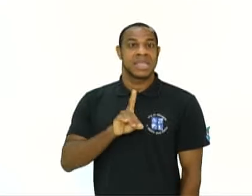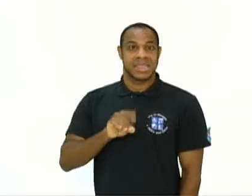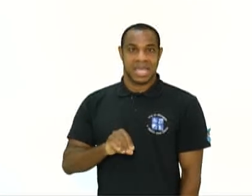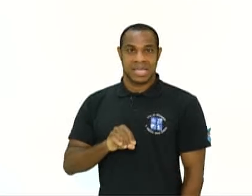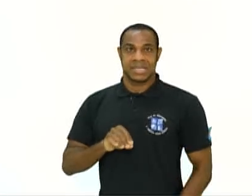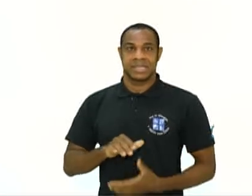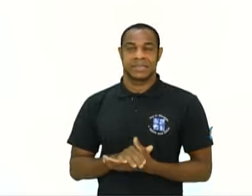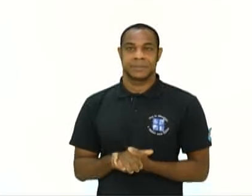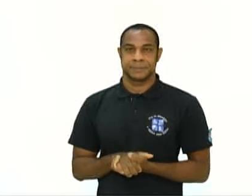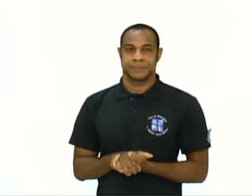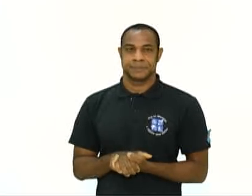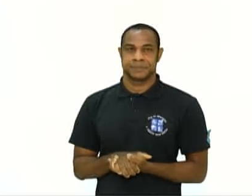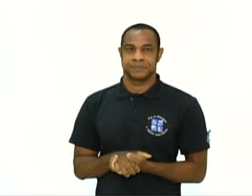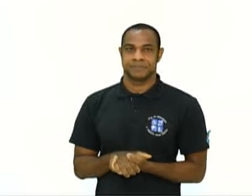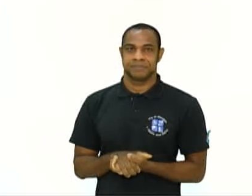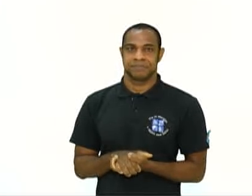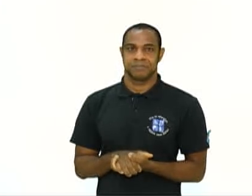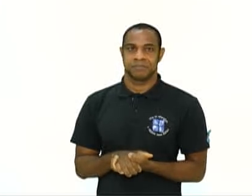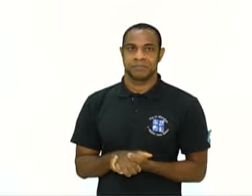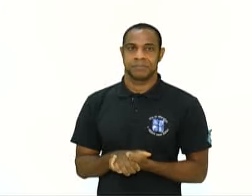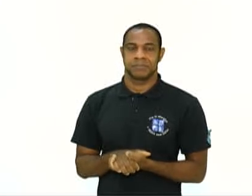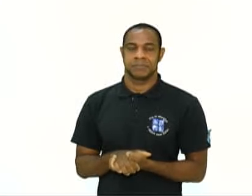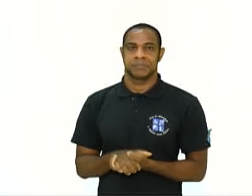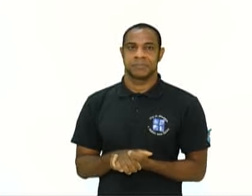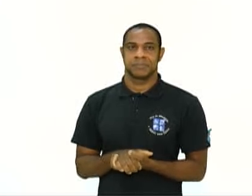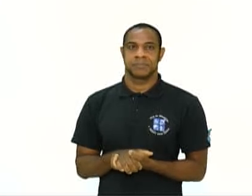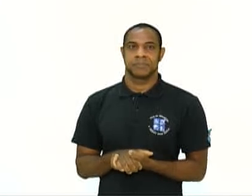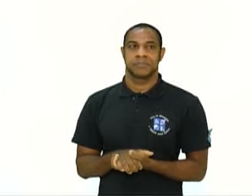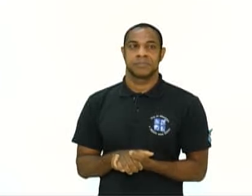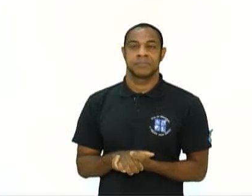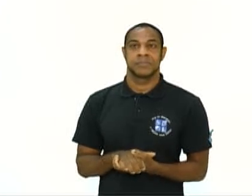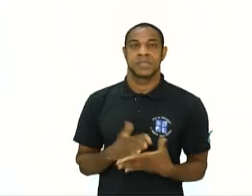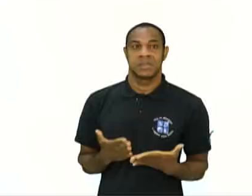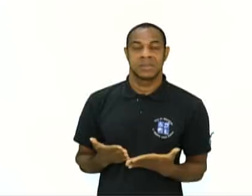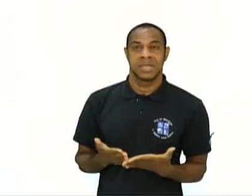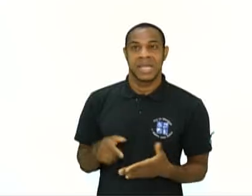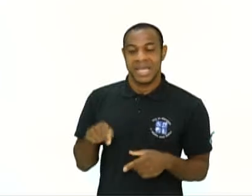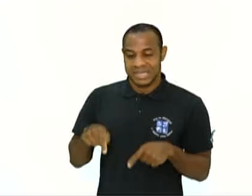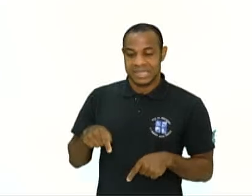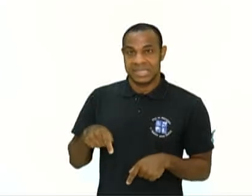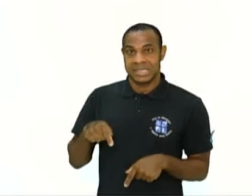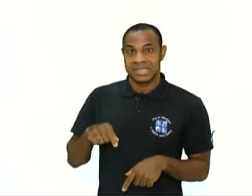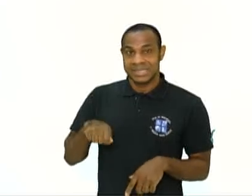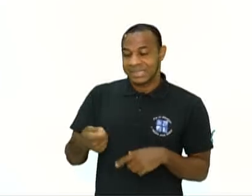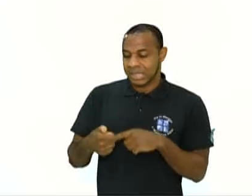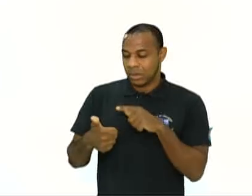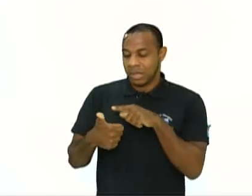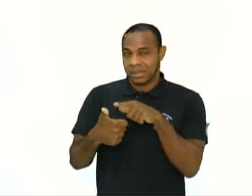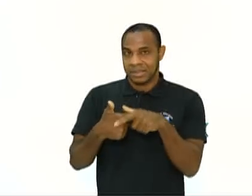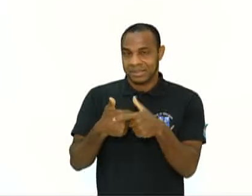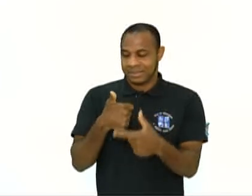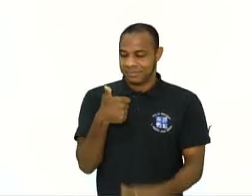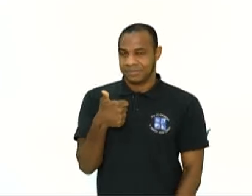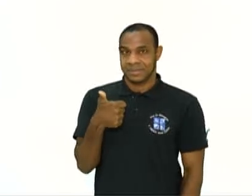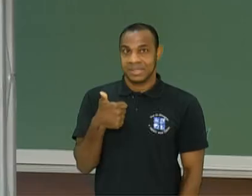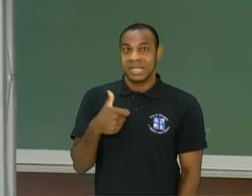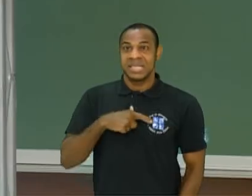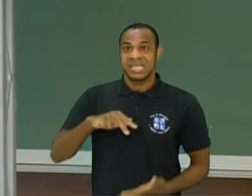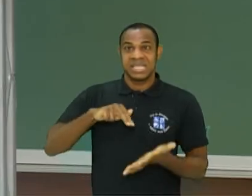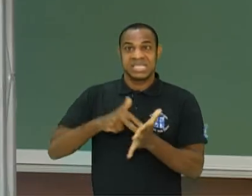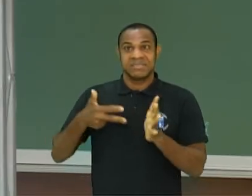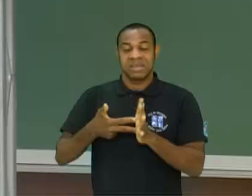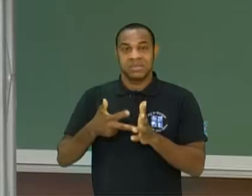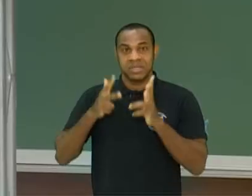same in Greece, Brazil and France? Explain. Então eu estou perguntando, esse sinal aqui tem o mesmo